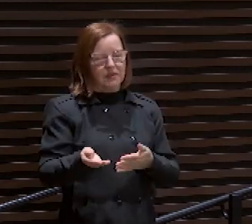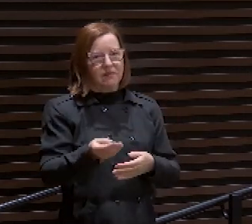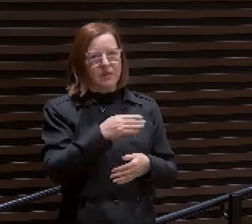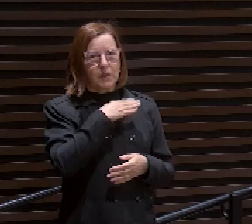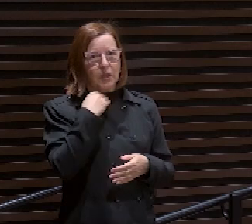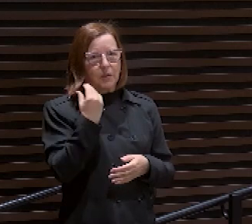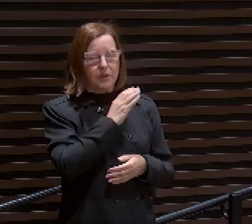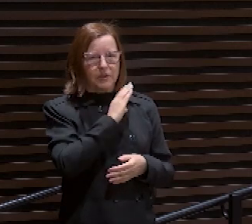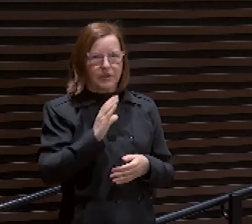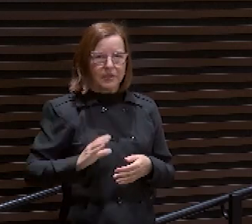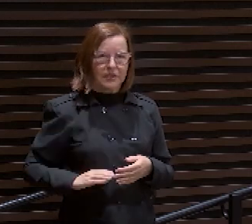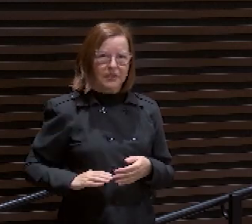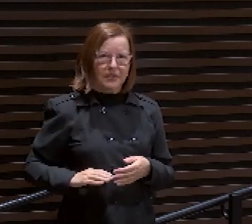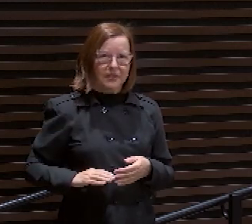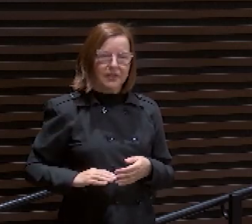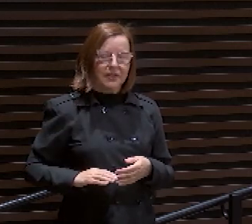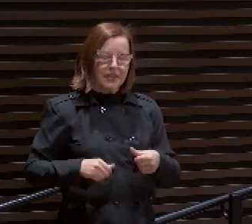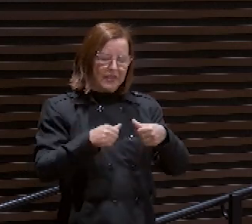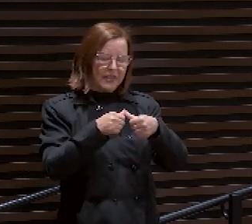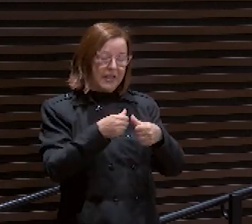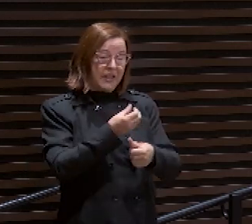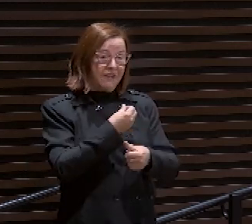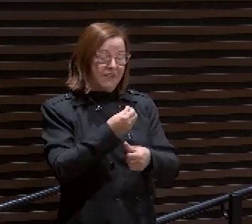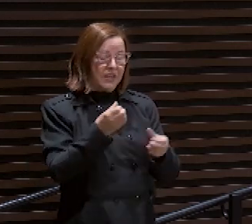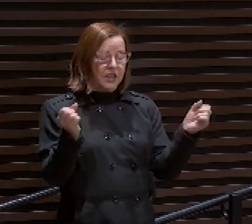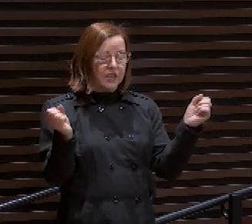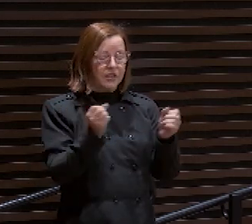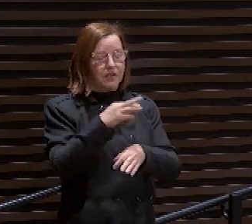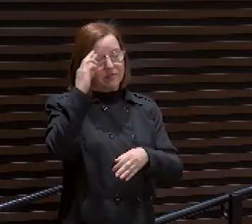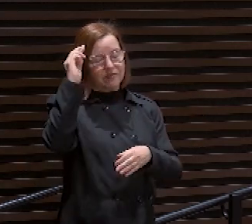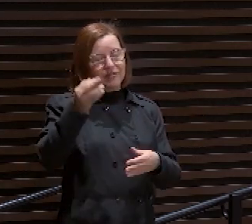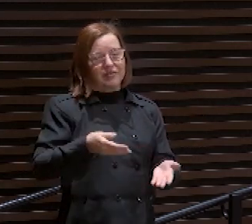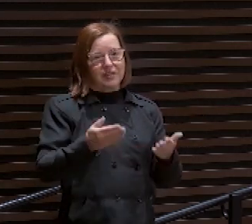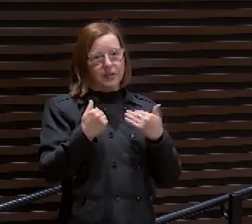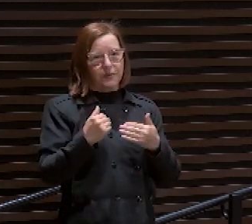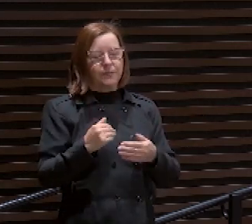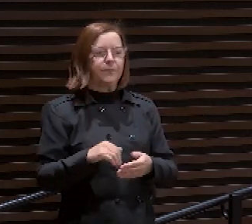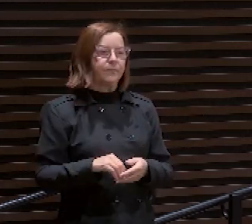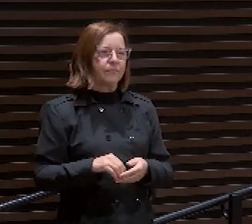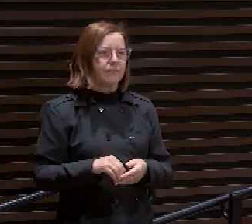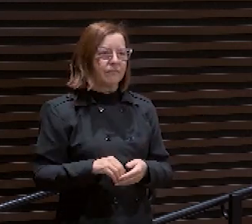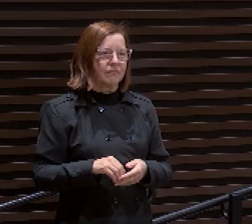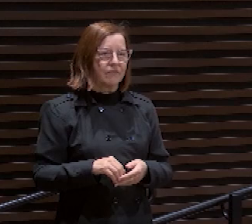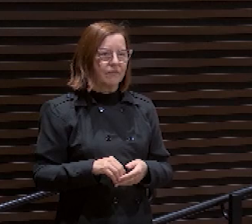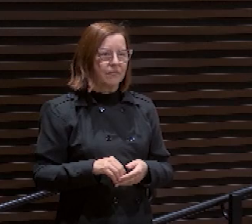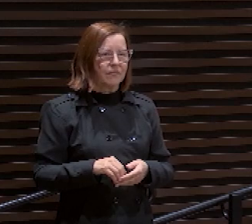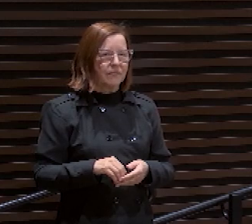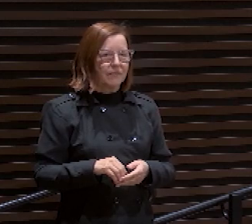com essa vida nova que o Senhor nos deu. Só assim, amados, que senão é impossível.